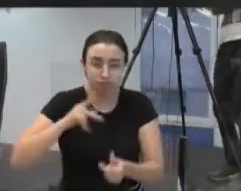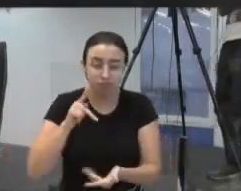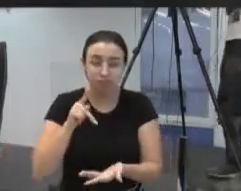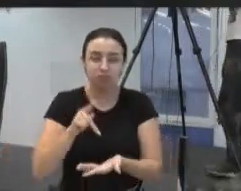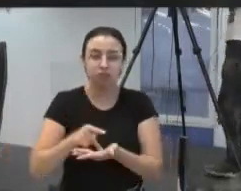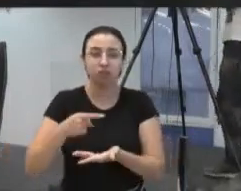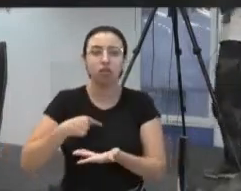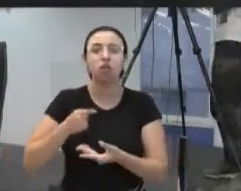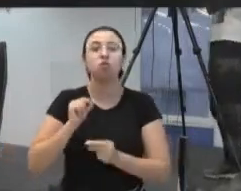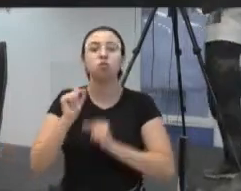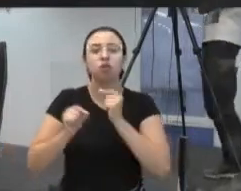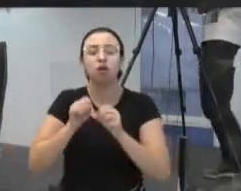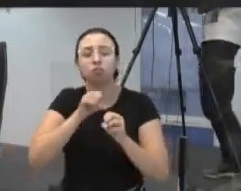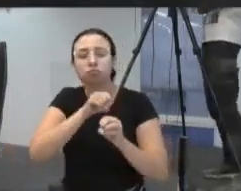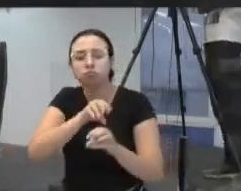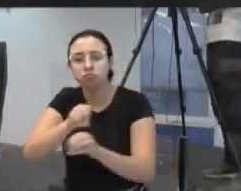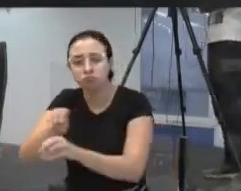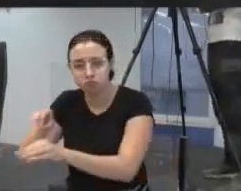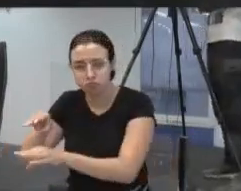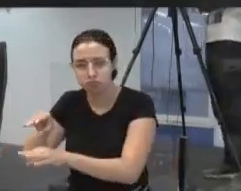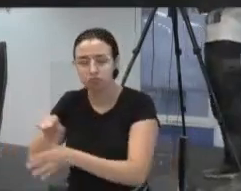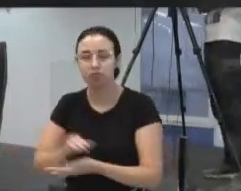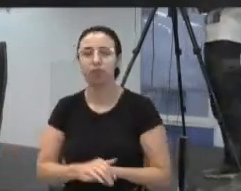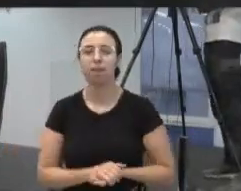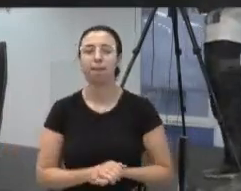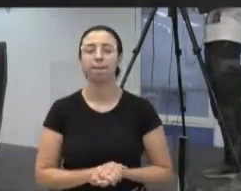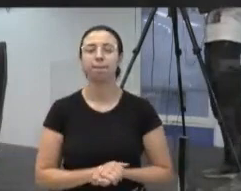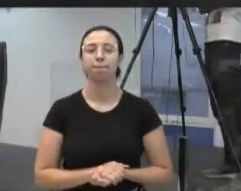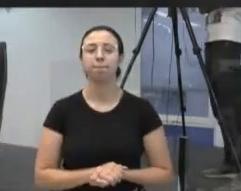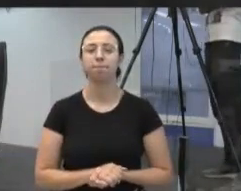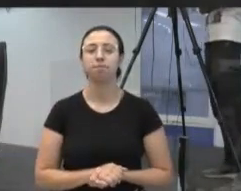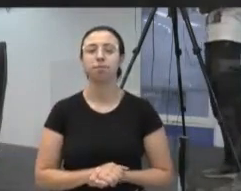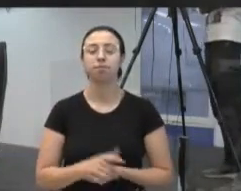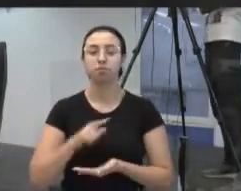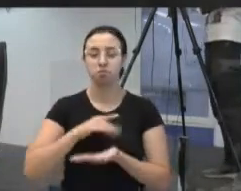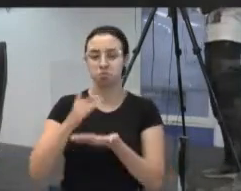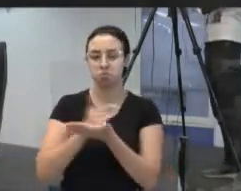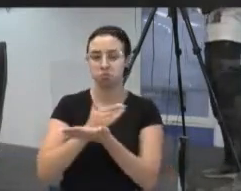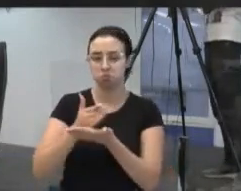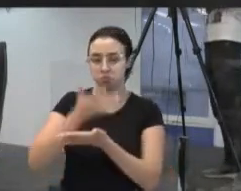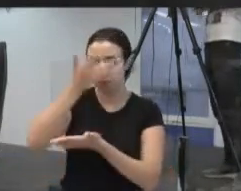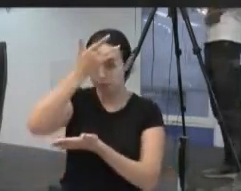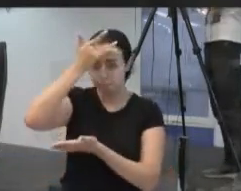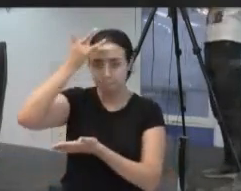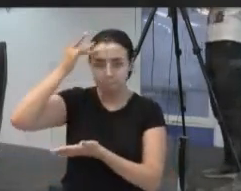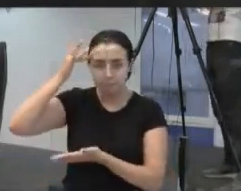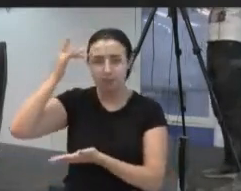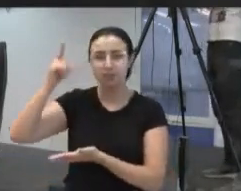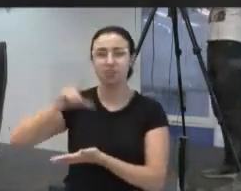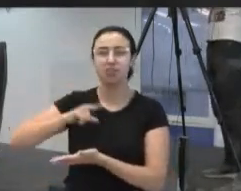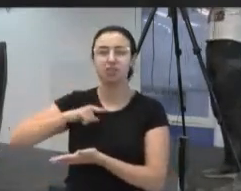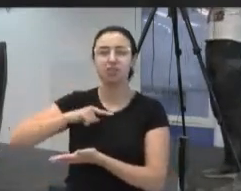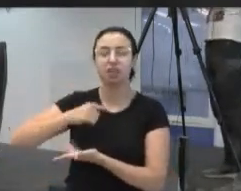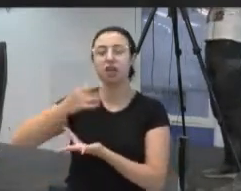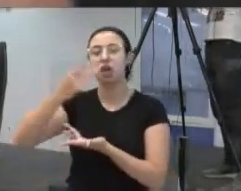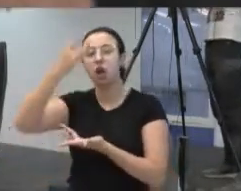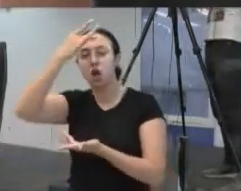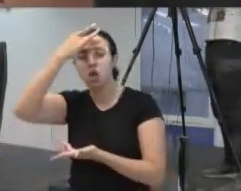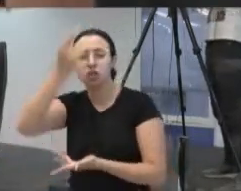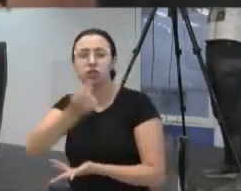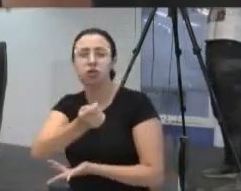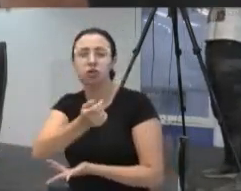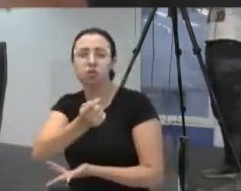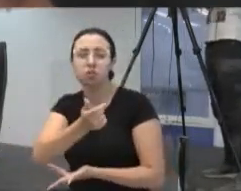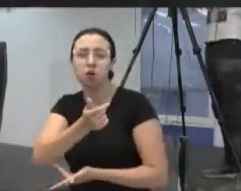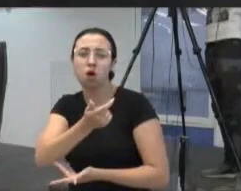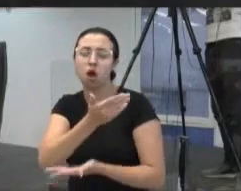eu vou te dar um caminho. A gente tem pessoas que pensam pequeno, que pensam mais ou menos, e pessoas que